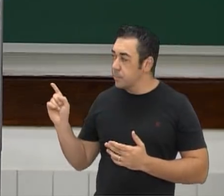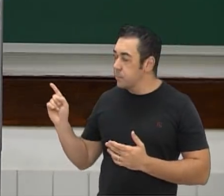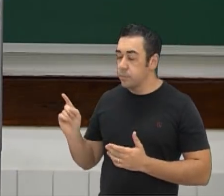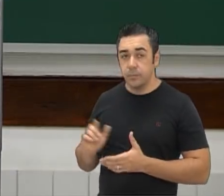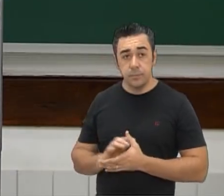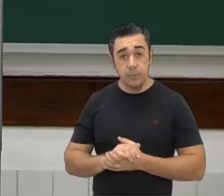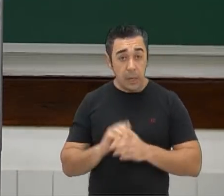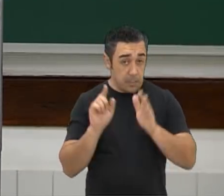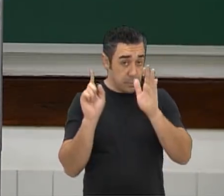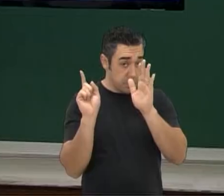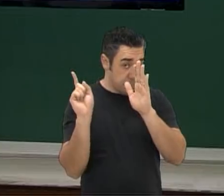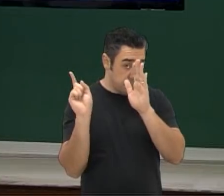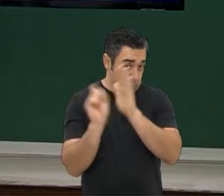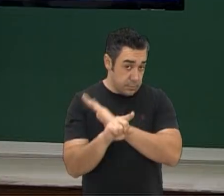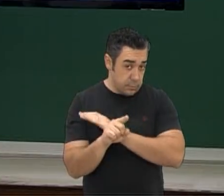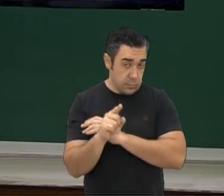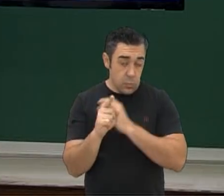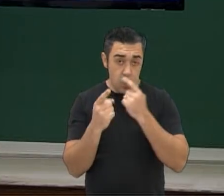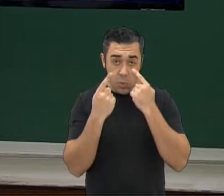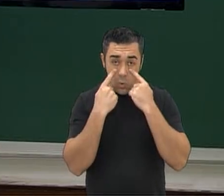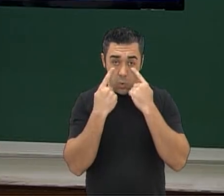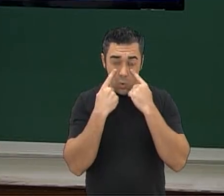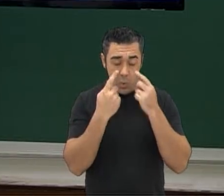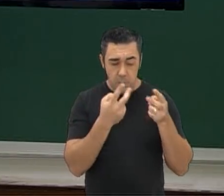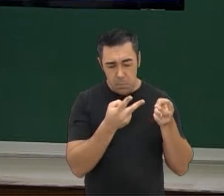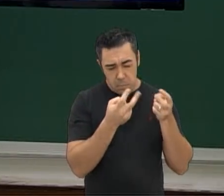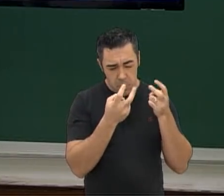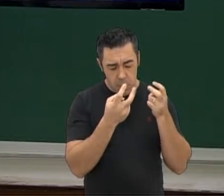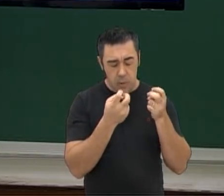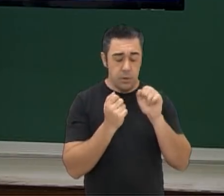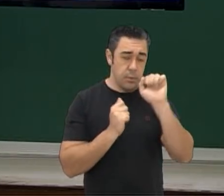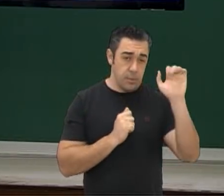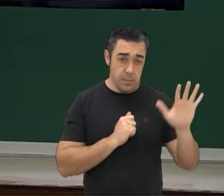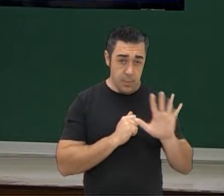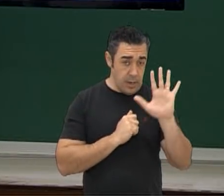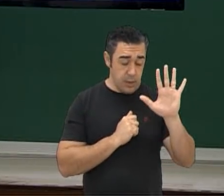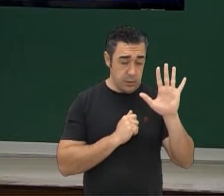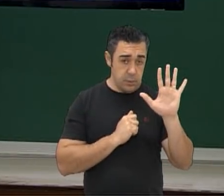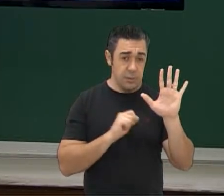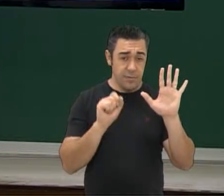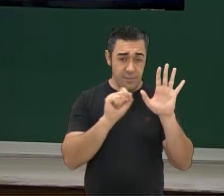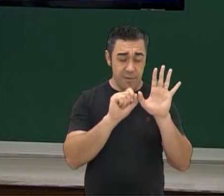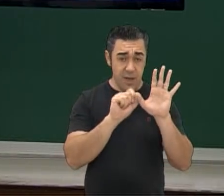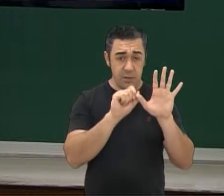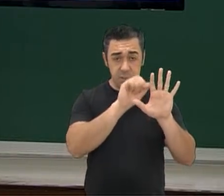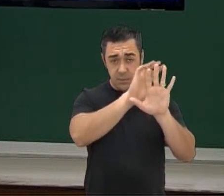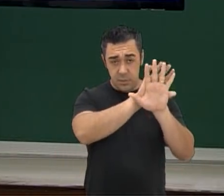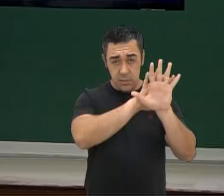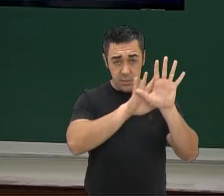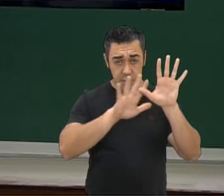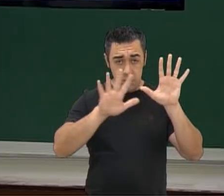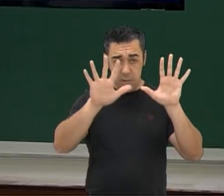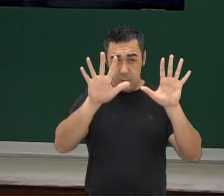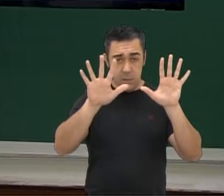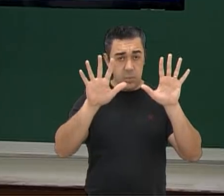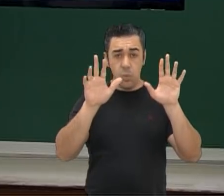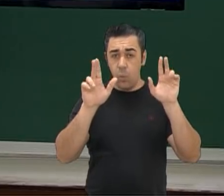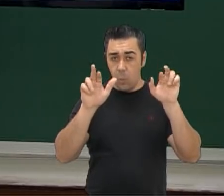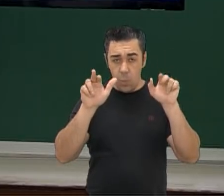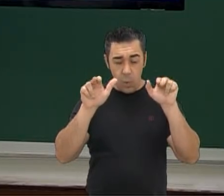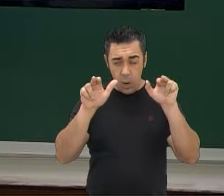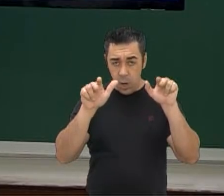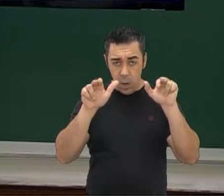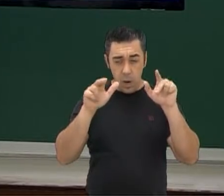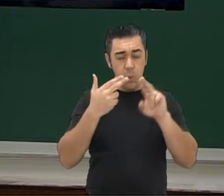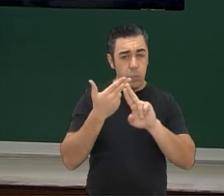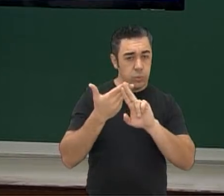a pergunta é: observe a figura ao lado e desenhe outra idêntica, utilizando